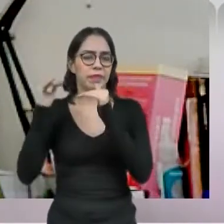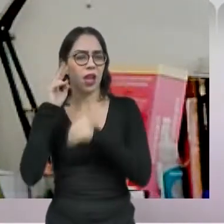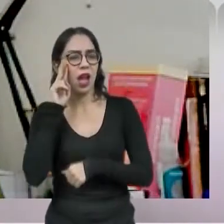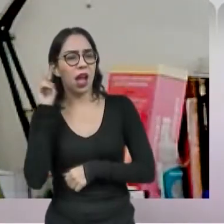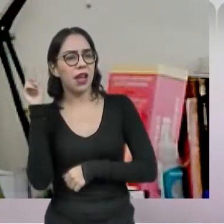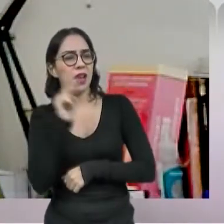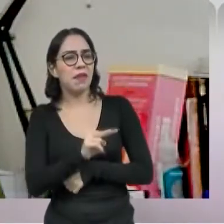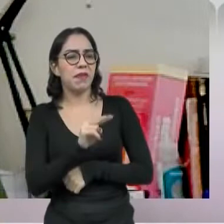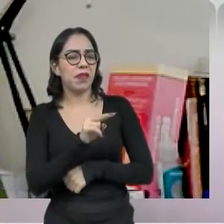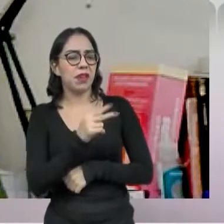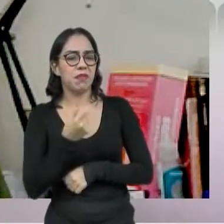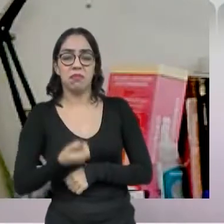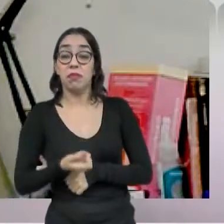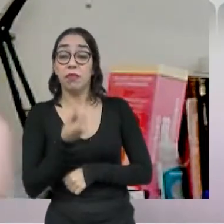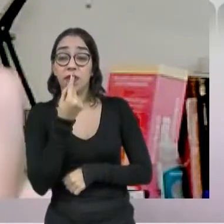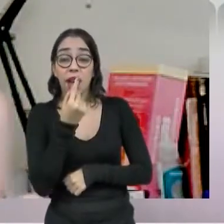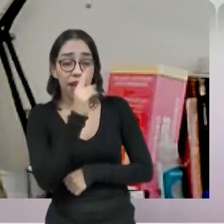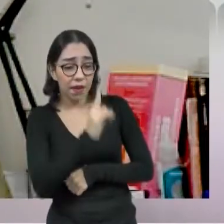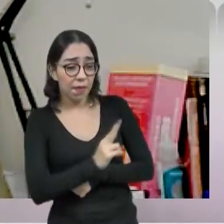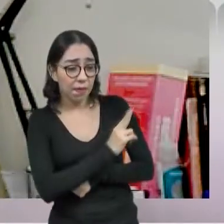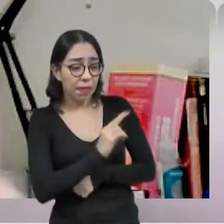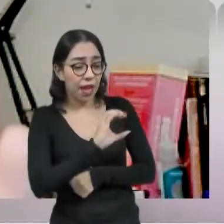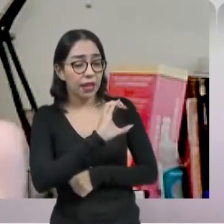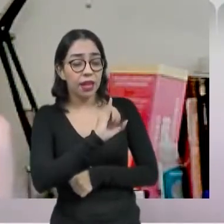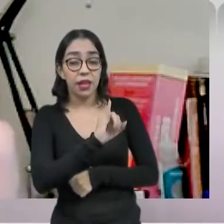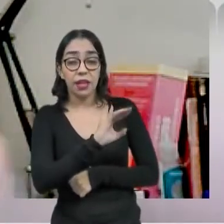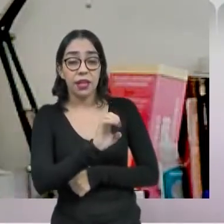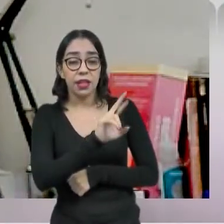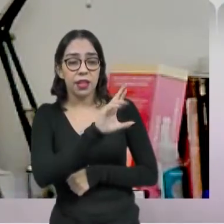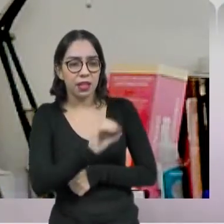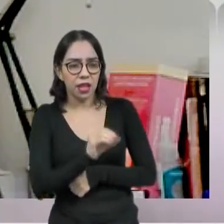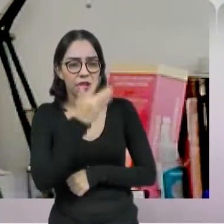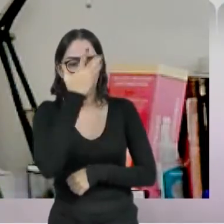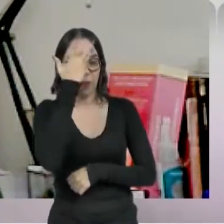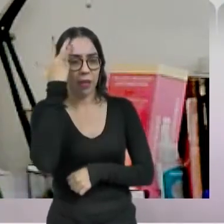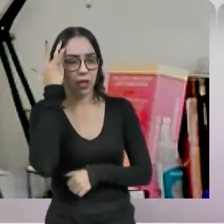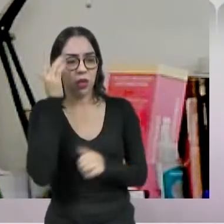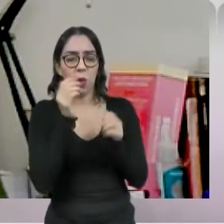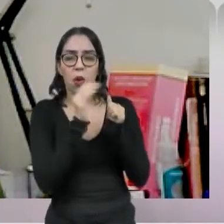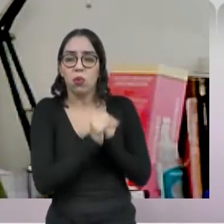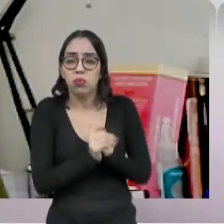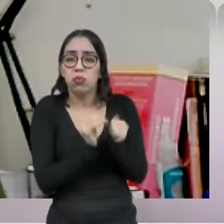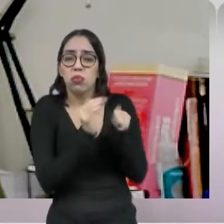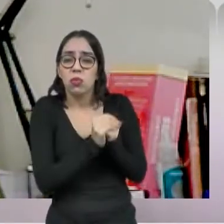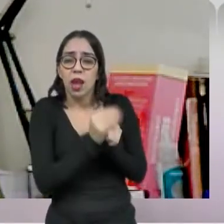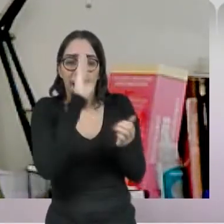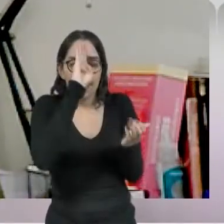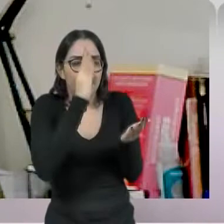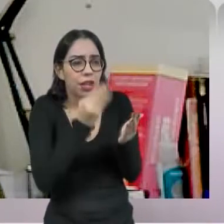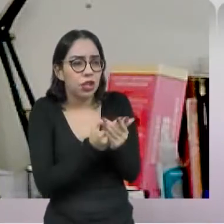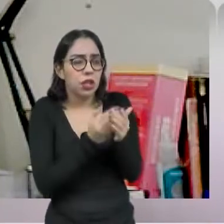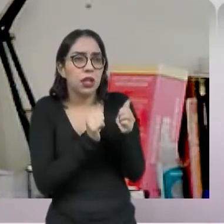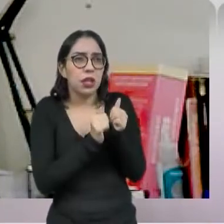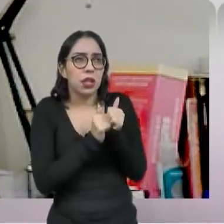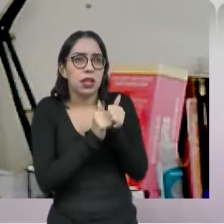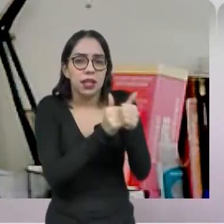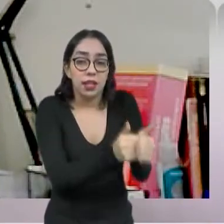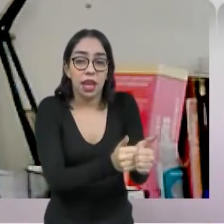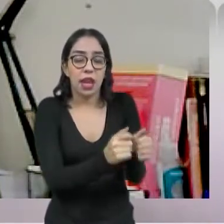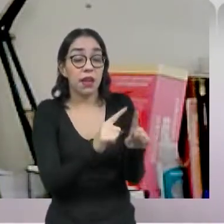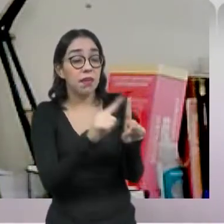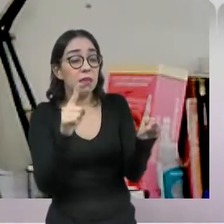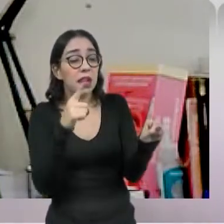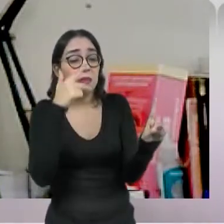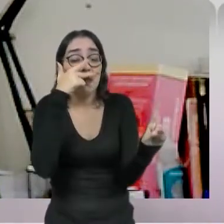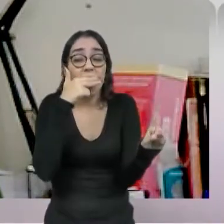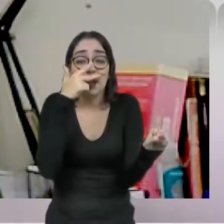do padre Cícero como o símbolo maior da alienação, né? O símbolo maior do aproveitamento religioso